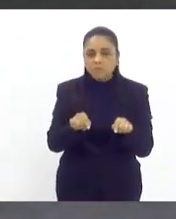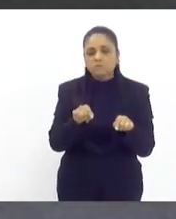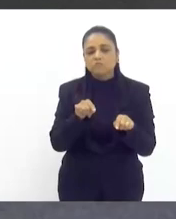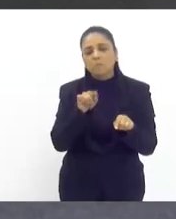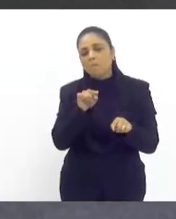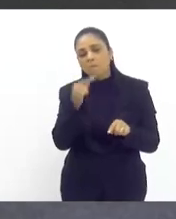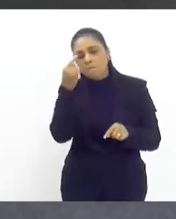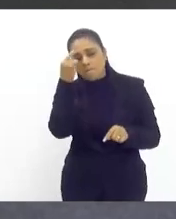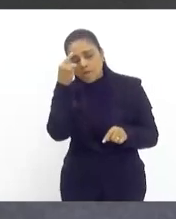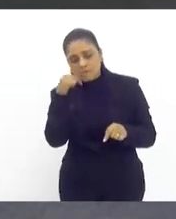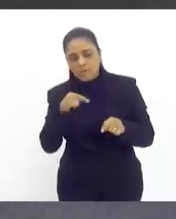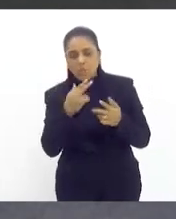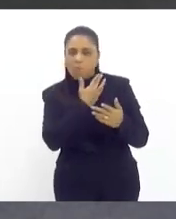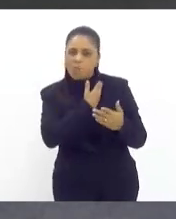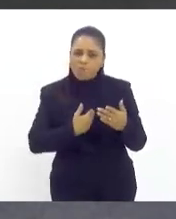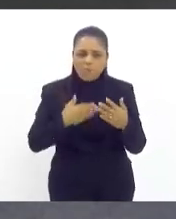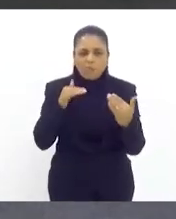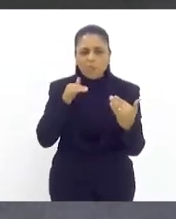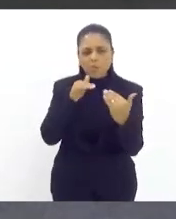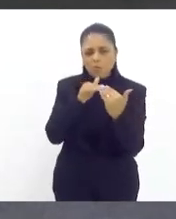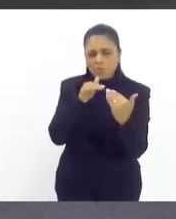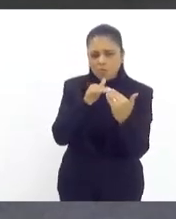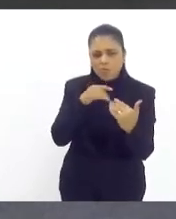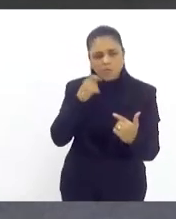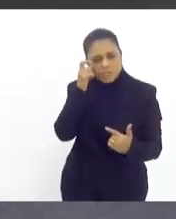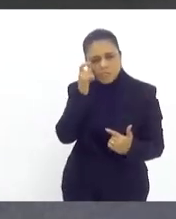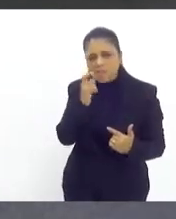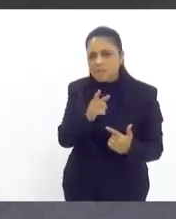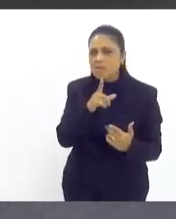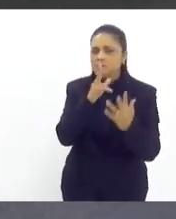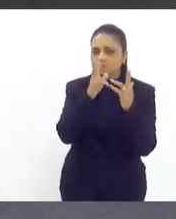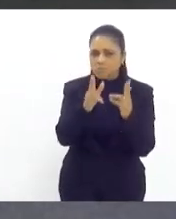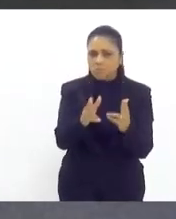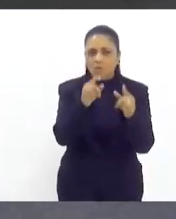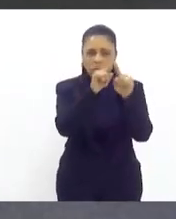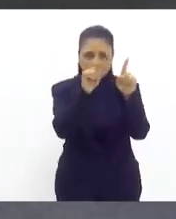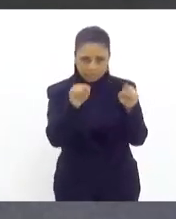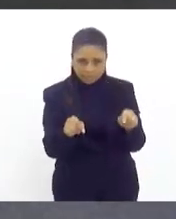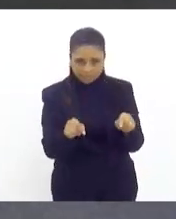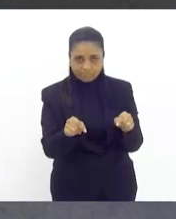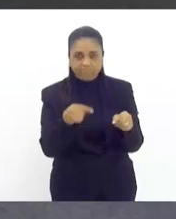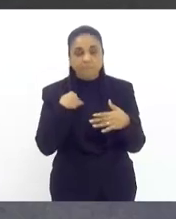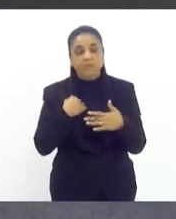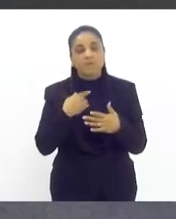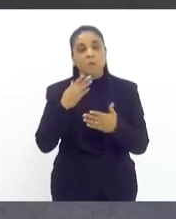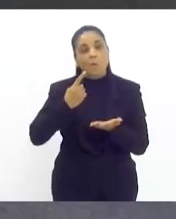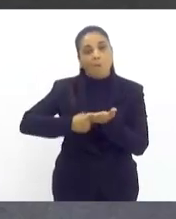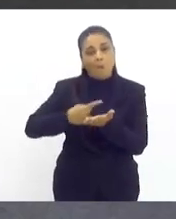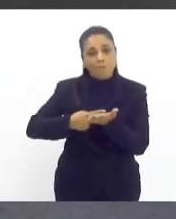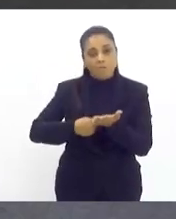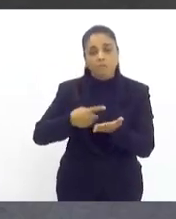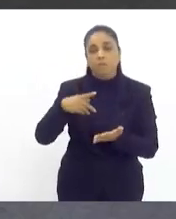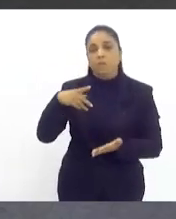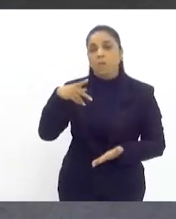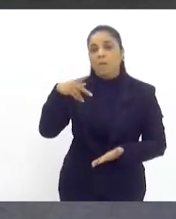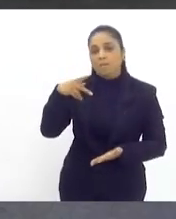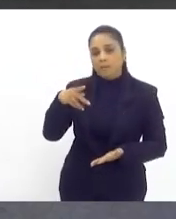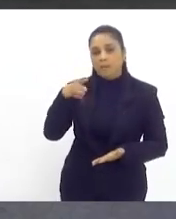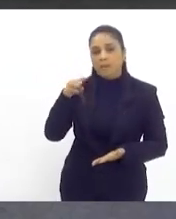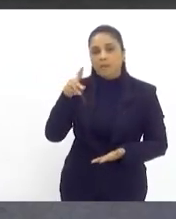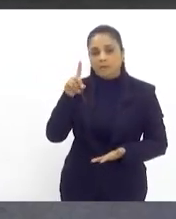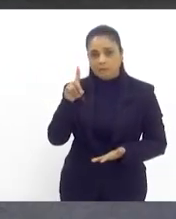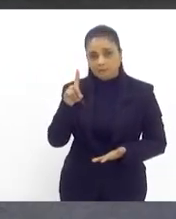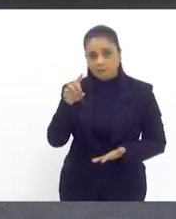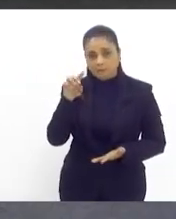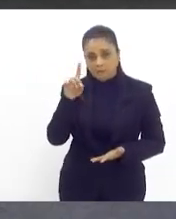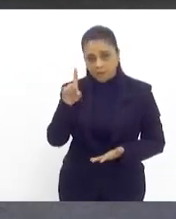que pensa o governo é verdadeiramente do interesse dos Servidores Esse é um compromisso do PDT que acredita na escola